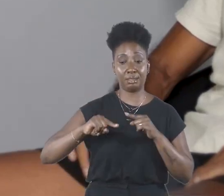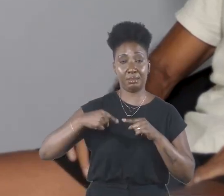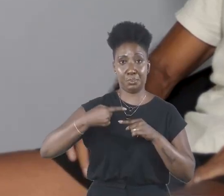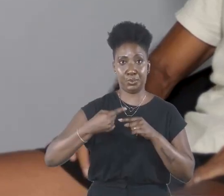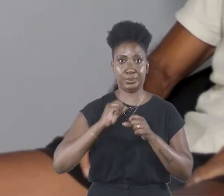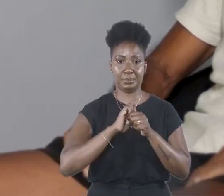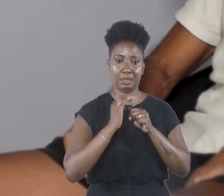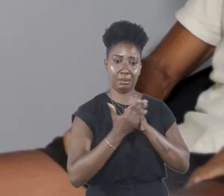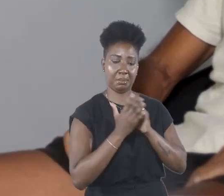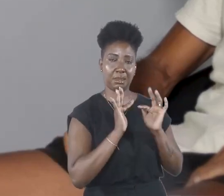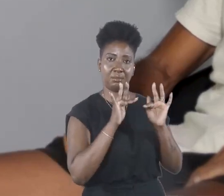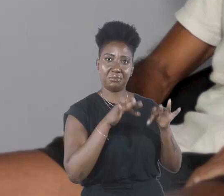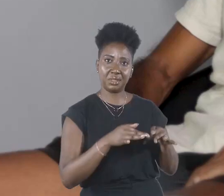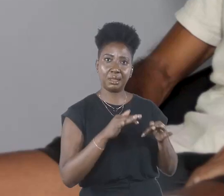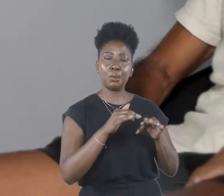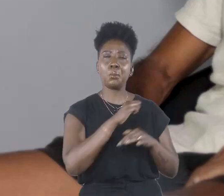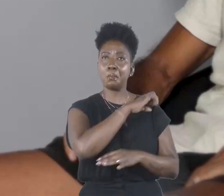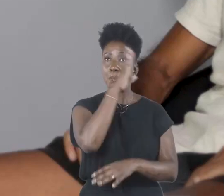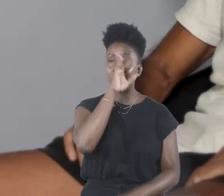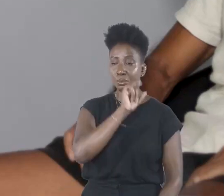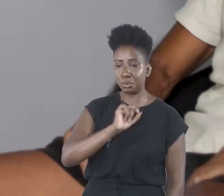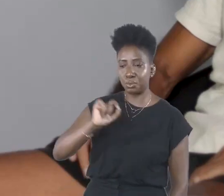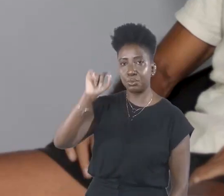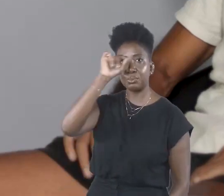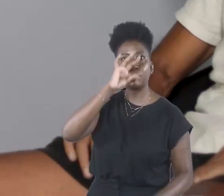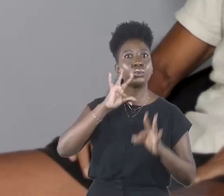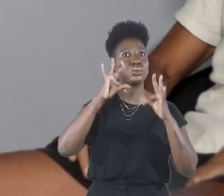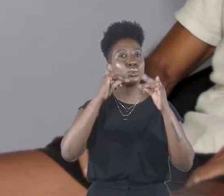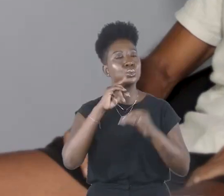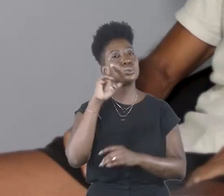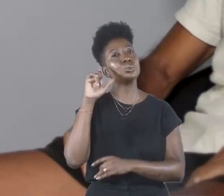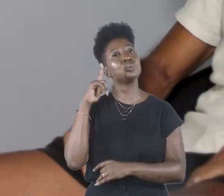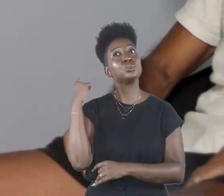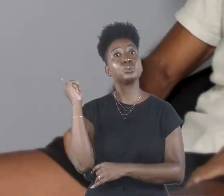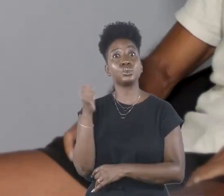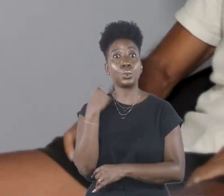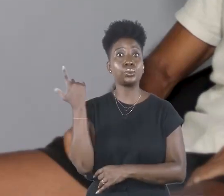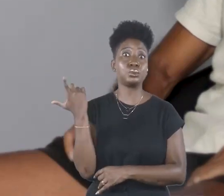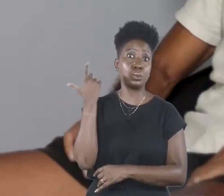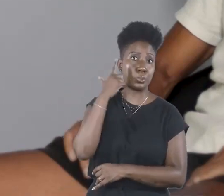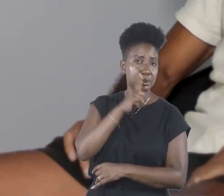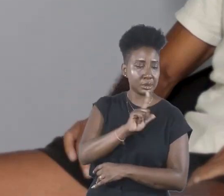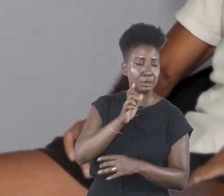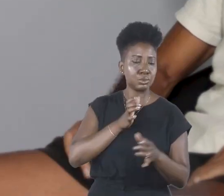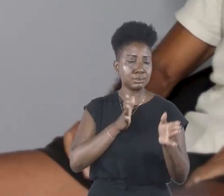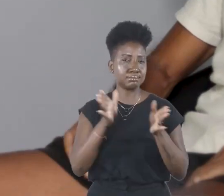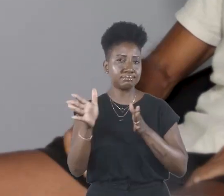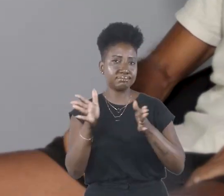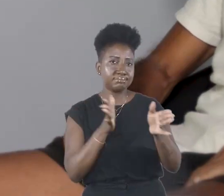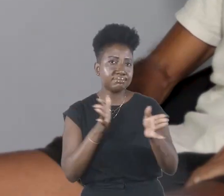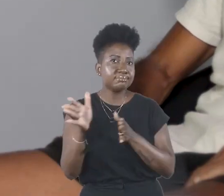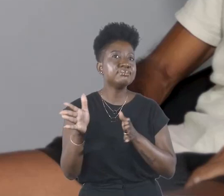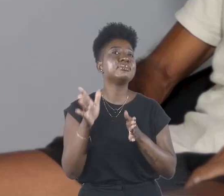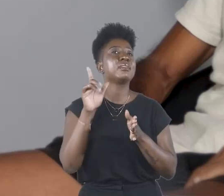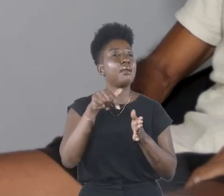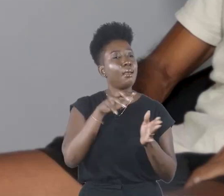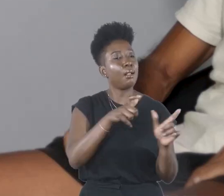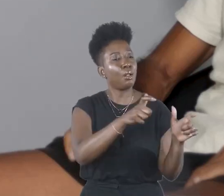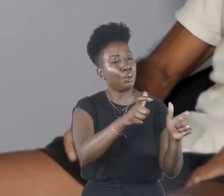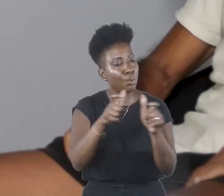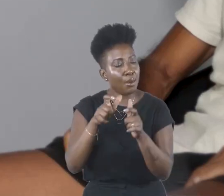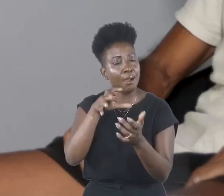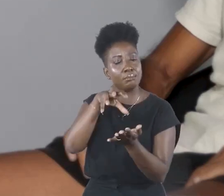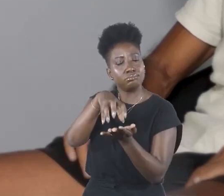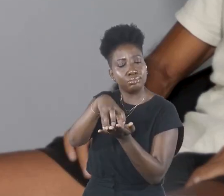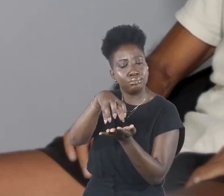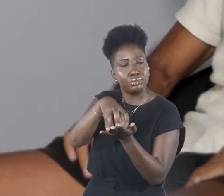e depois da pandemia, o Brasil todo, para não falar de outros países que a gente consegue acessar, e são locais,